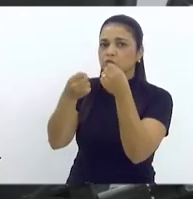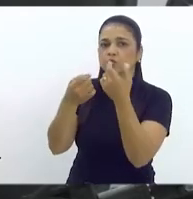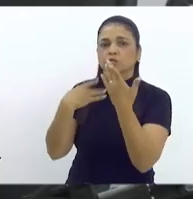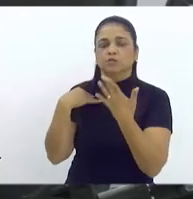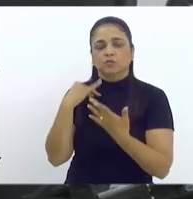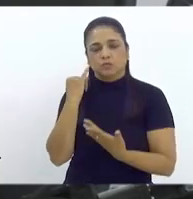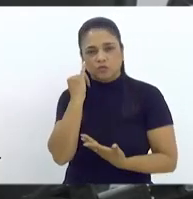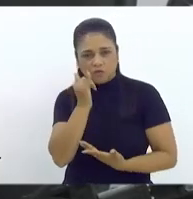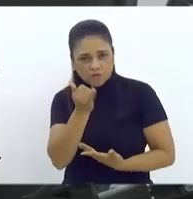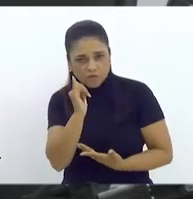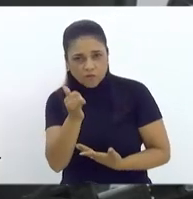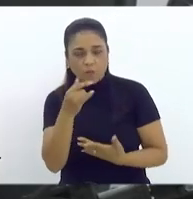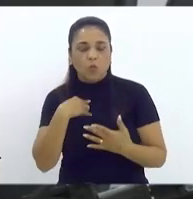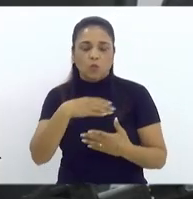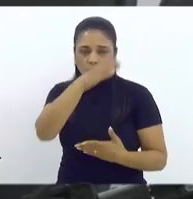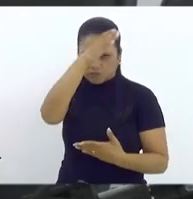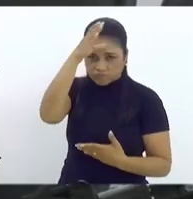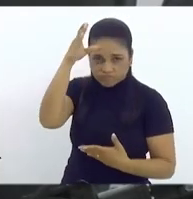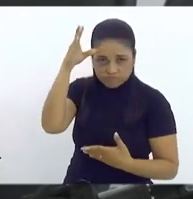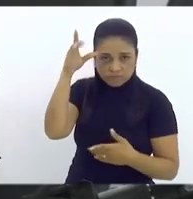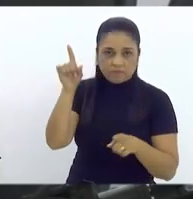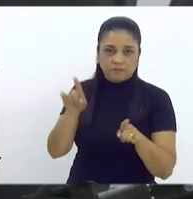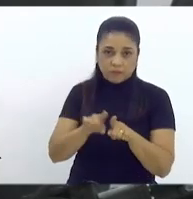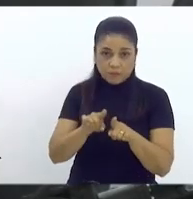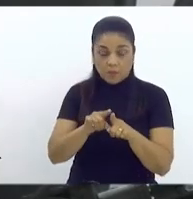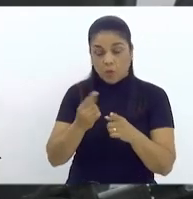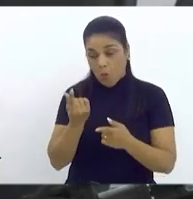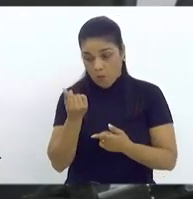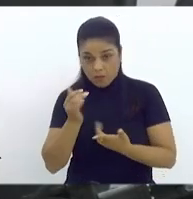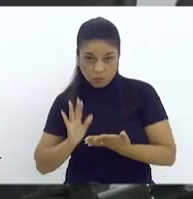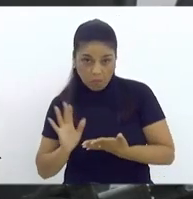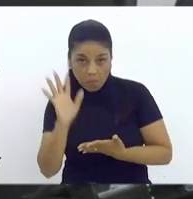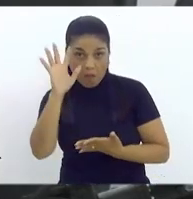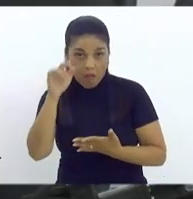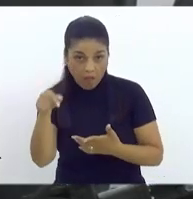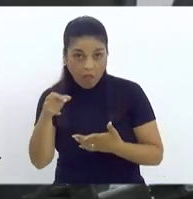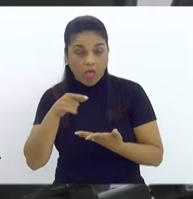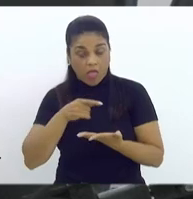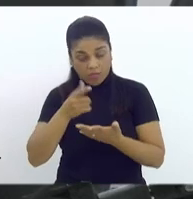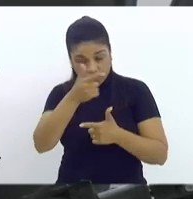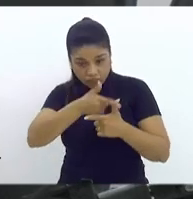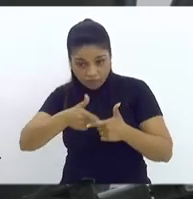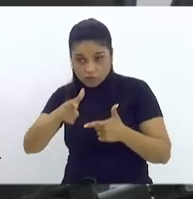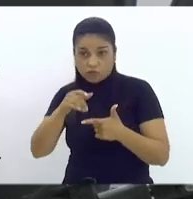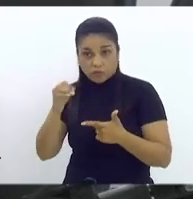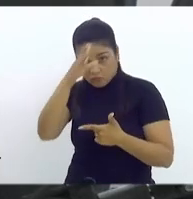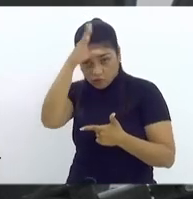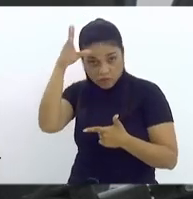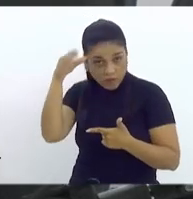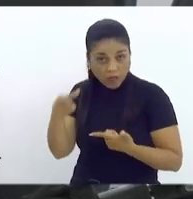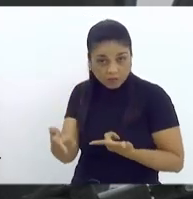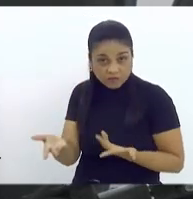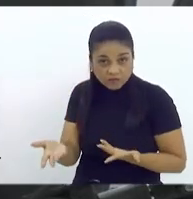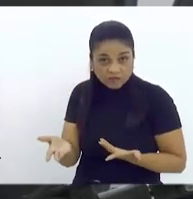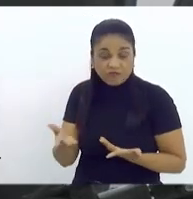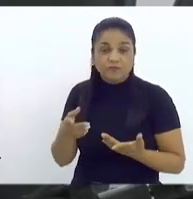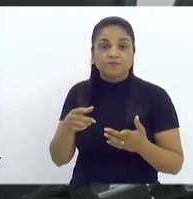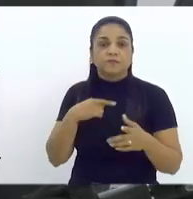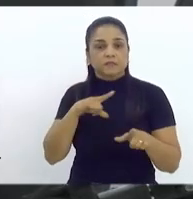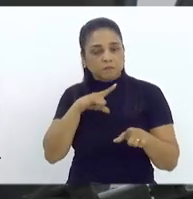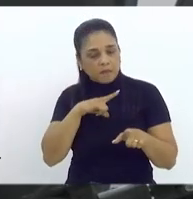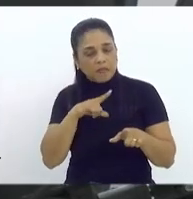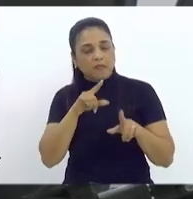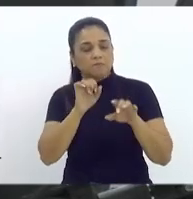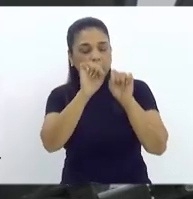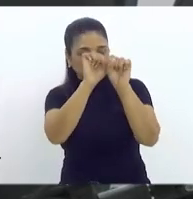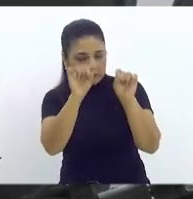fornecedor, ao cliente que tem o preço impactado, porque esse prejuízo é distribuído para os clientes, mas principalmente para a rede, para